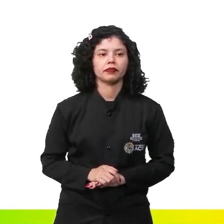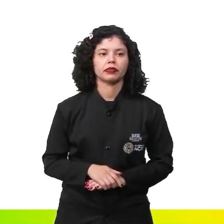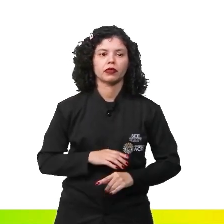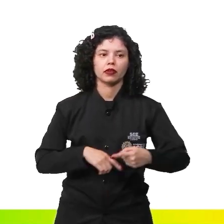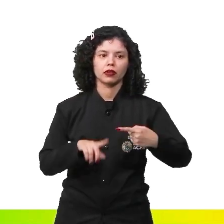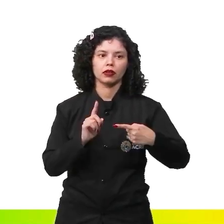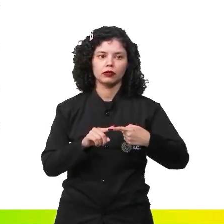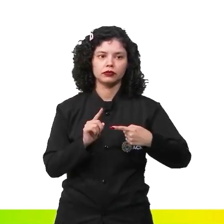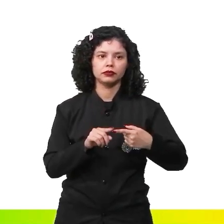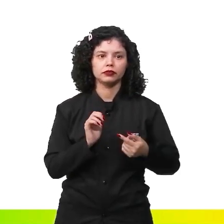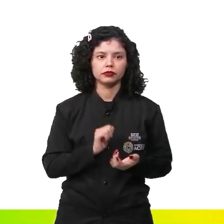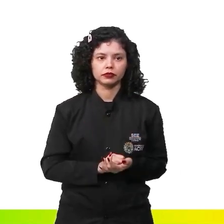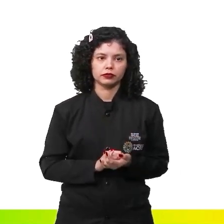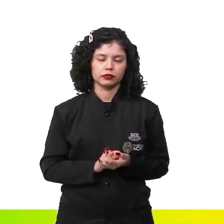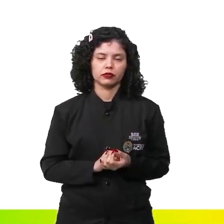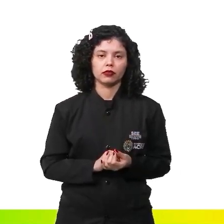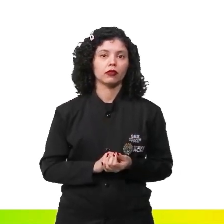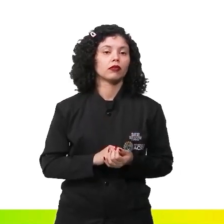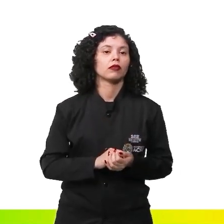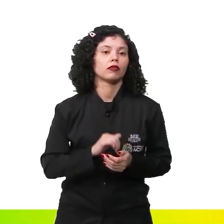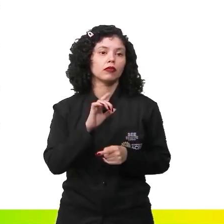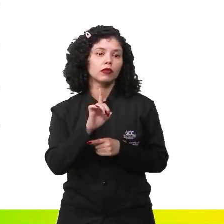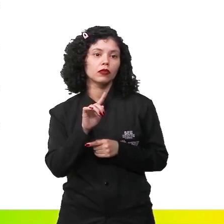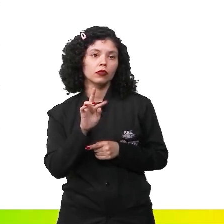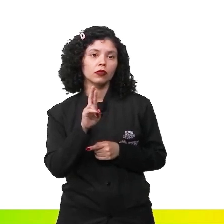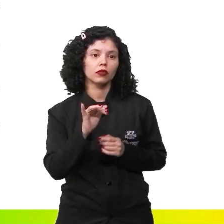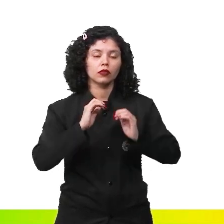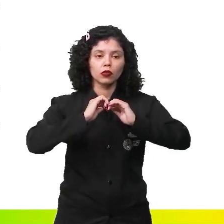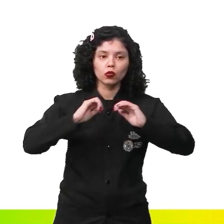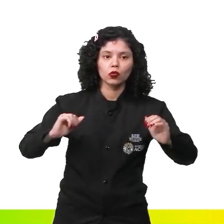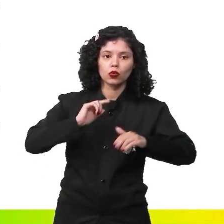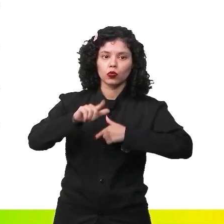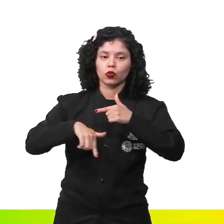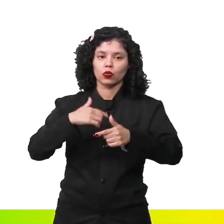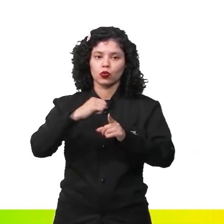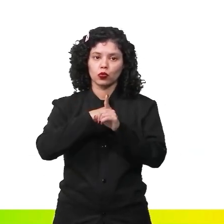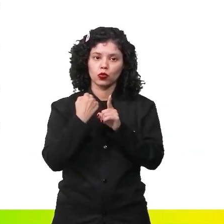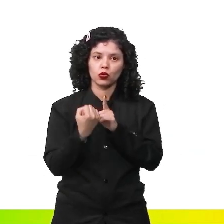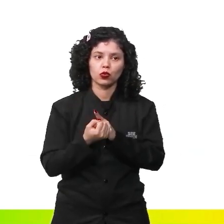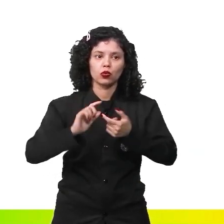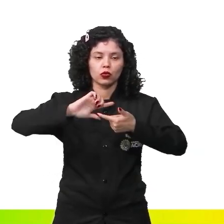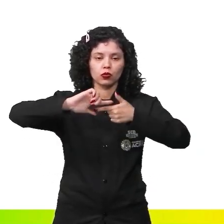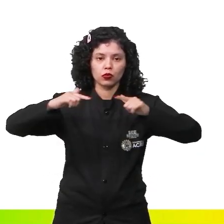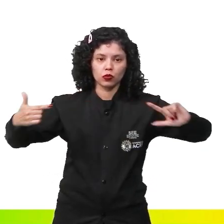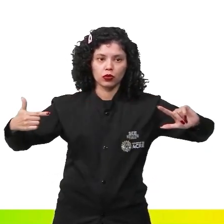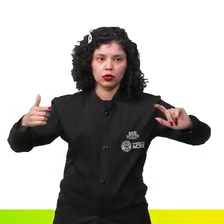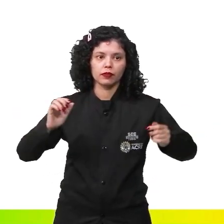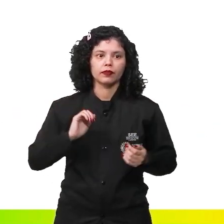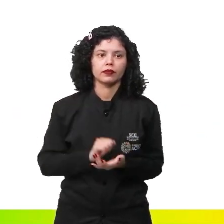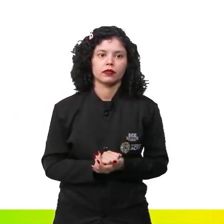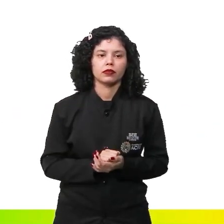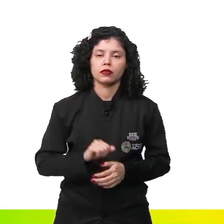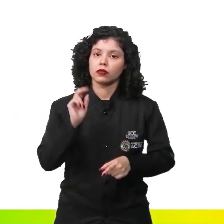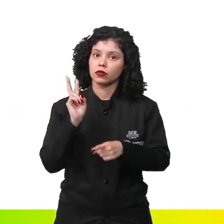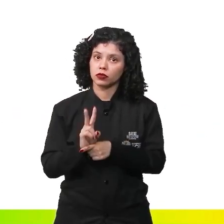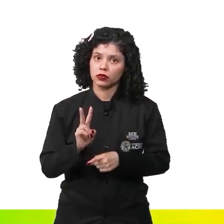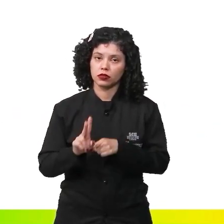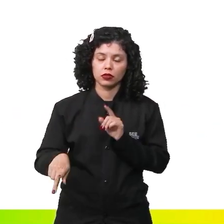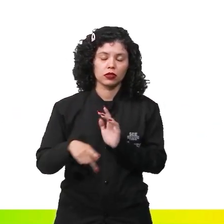primeira frase. Para Durkheim, a divisão do trabalho nas sociedades modernas